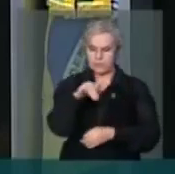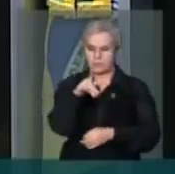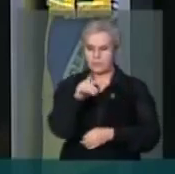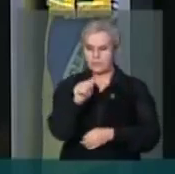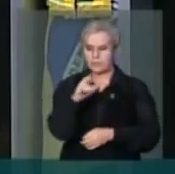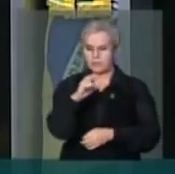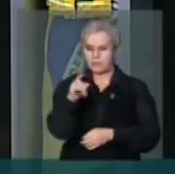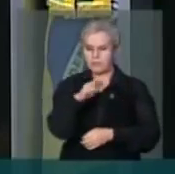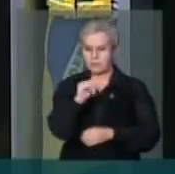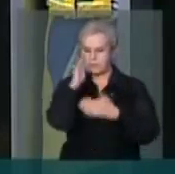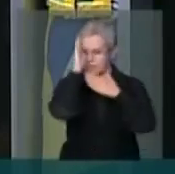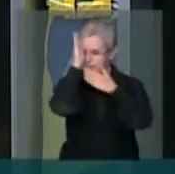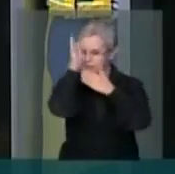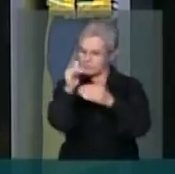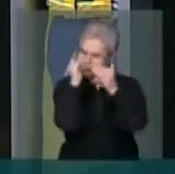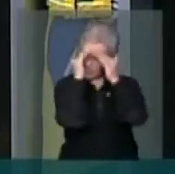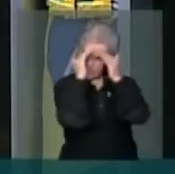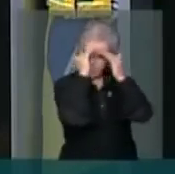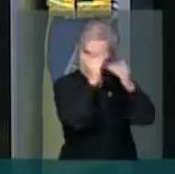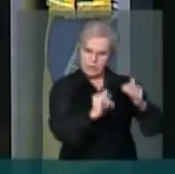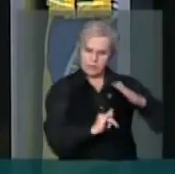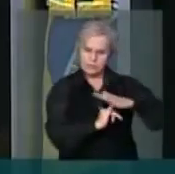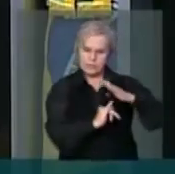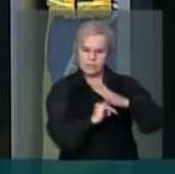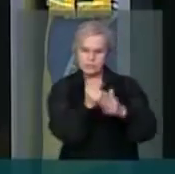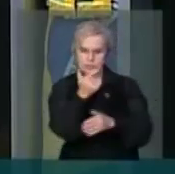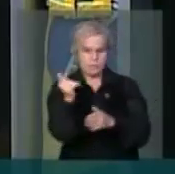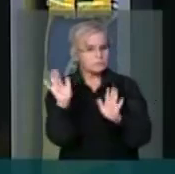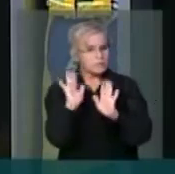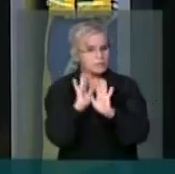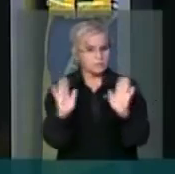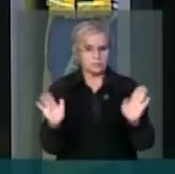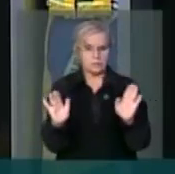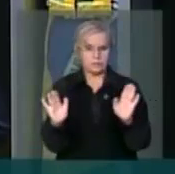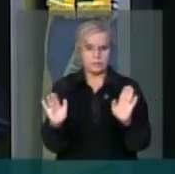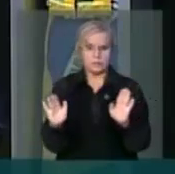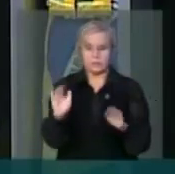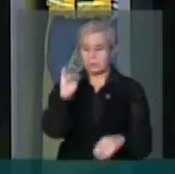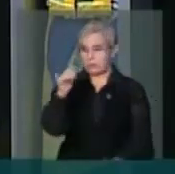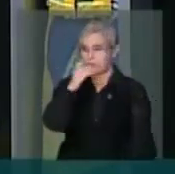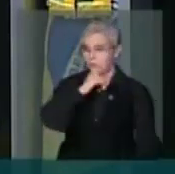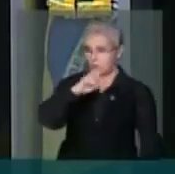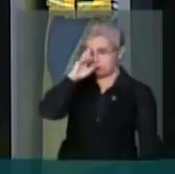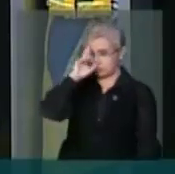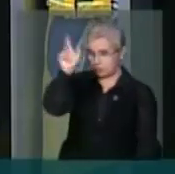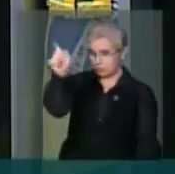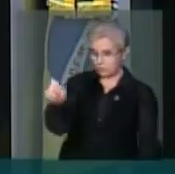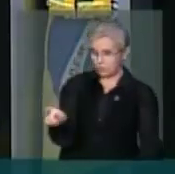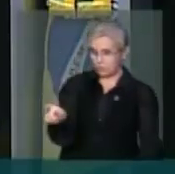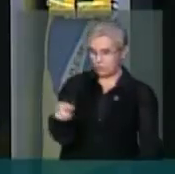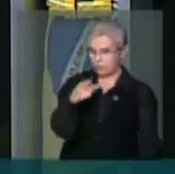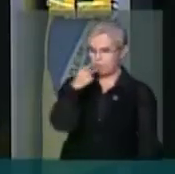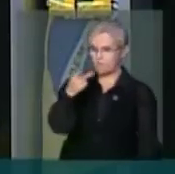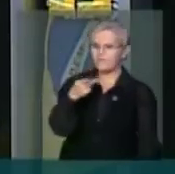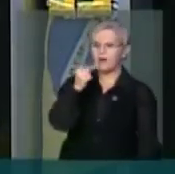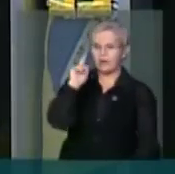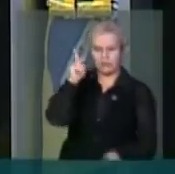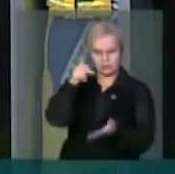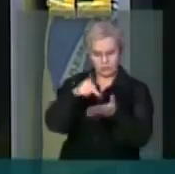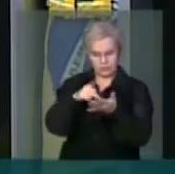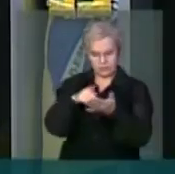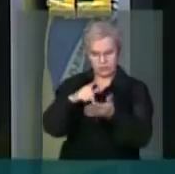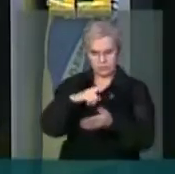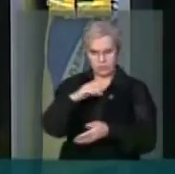e lealdade às instituições. Senhor ministro Cid Gomes, se Vossa Excelência confirma que há